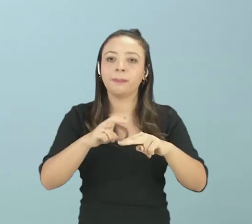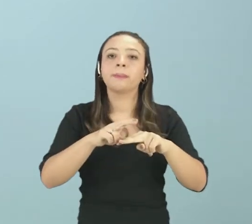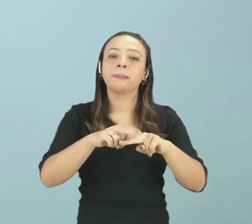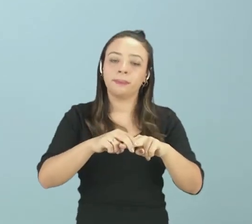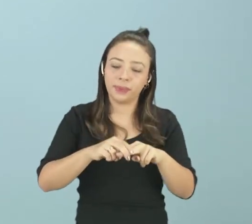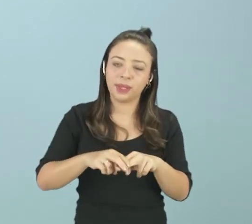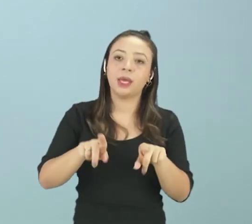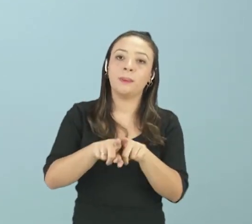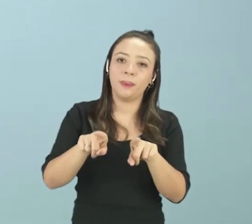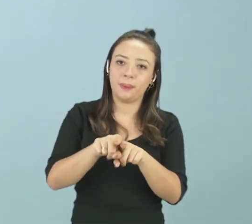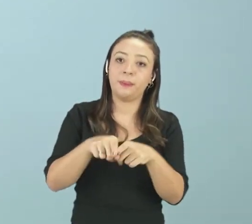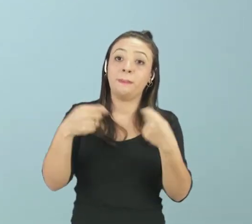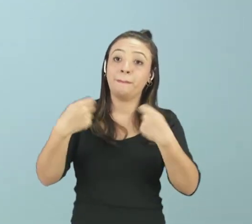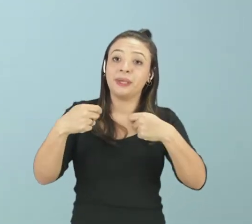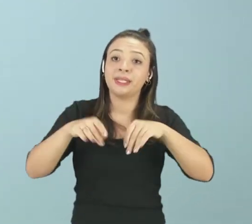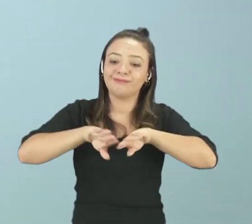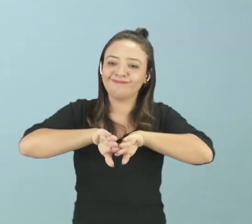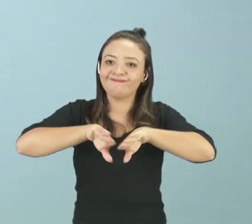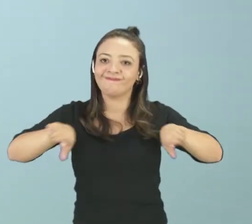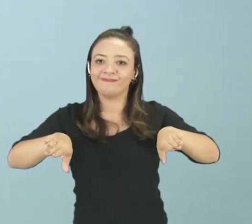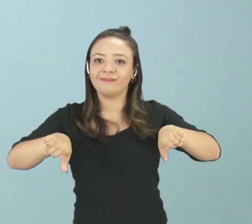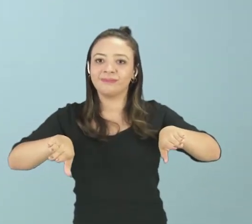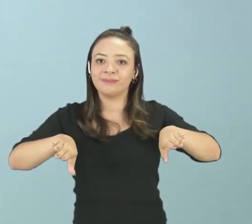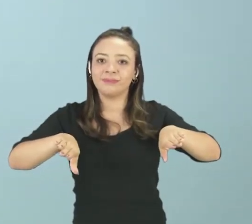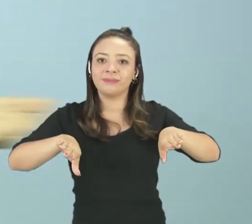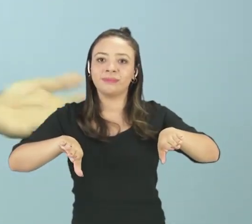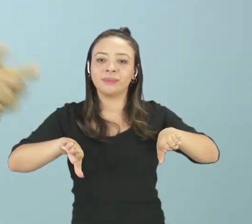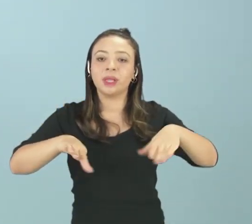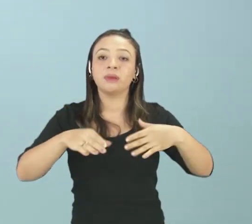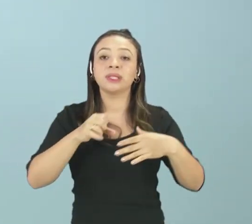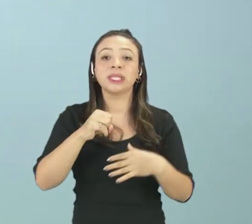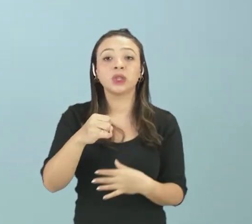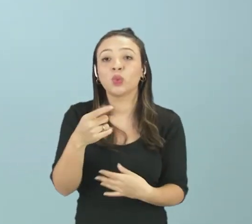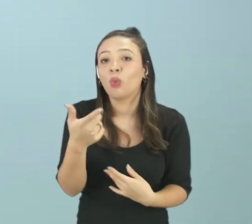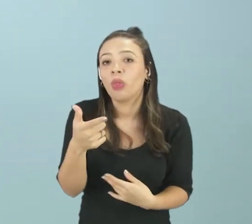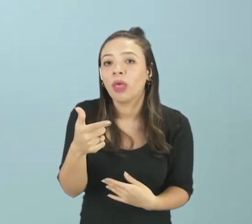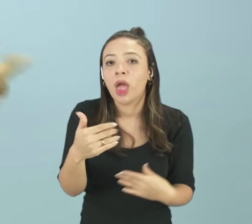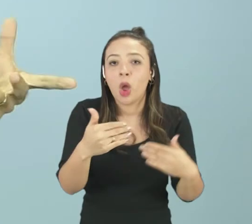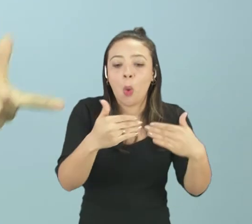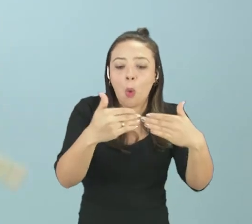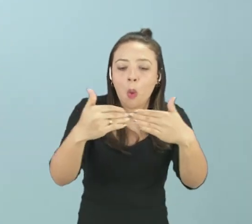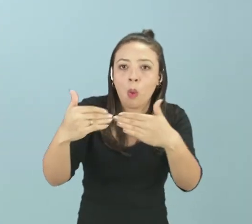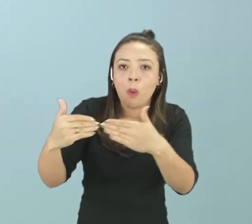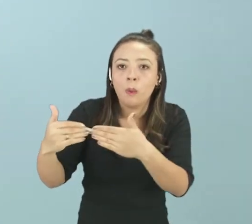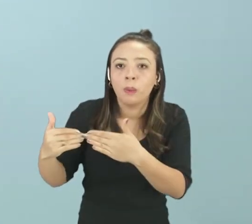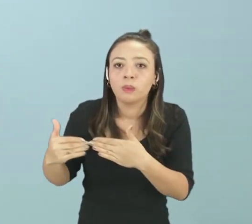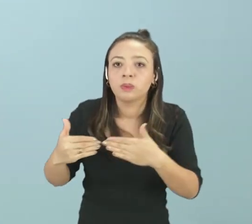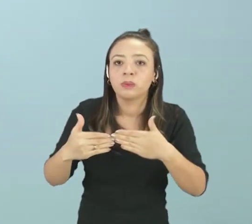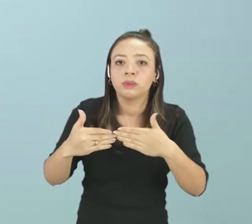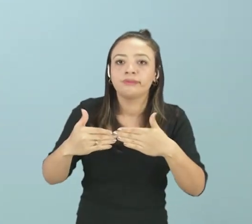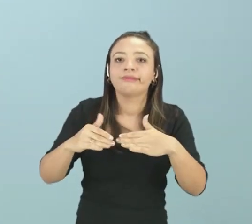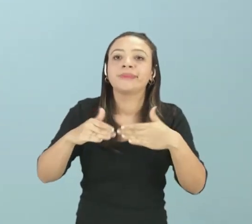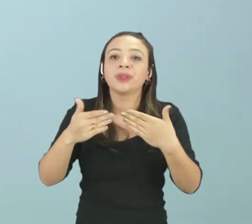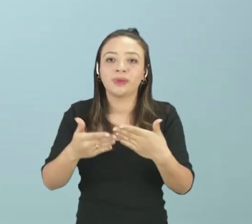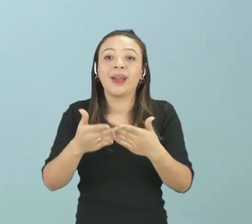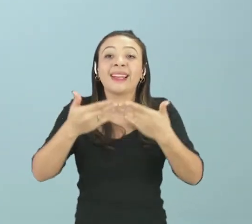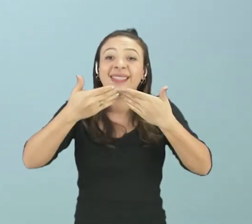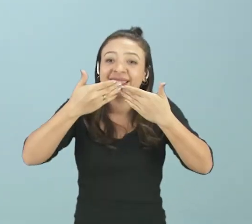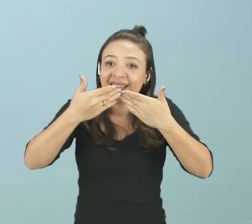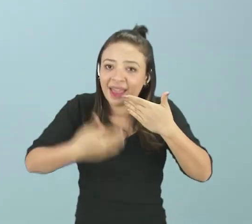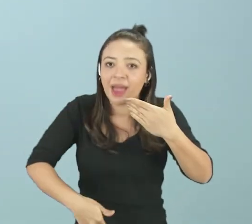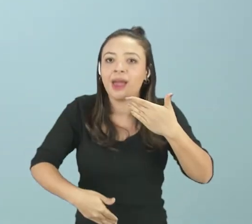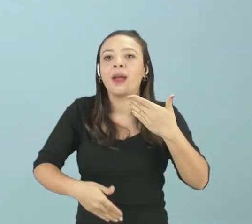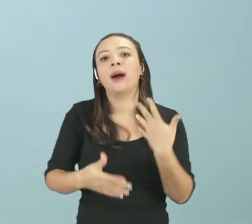soberania então dizer se não existe mais limite de Fronteira então isso quebra exatamente o conceito de soberania